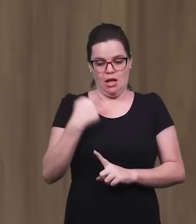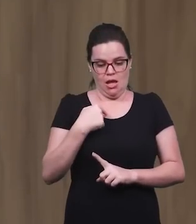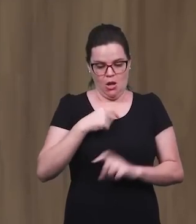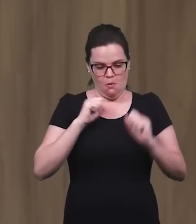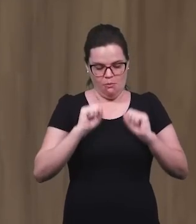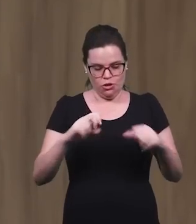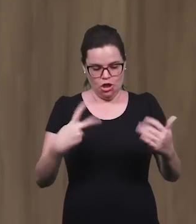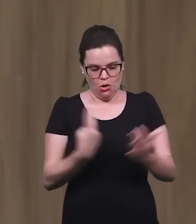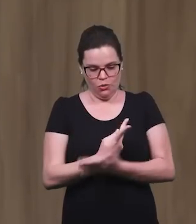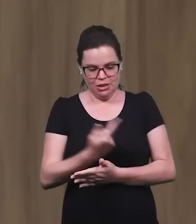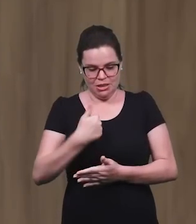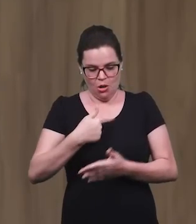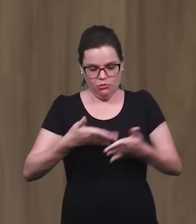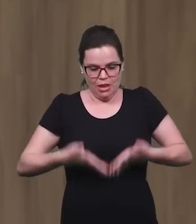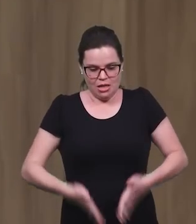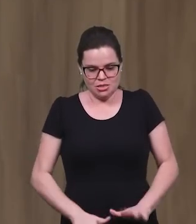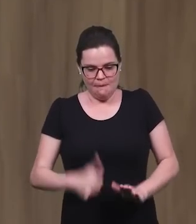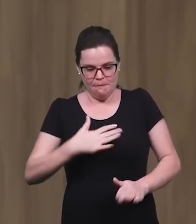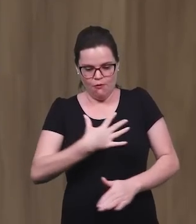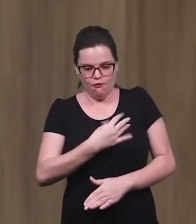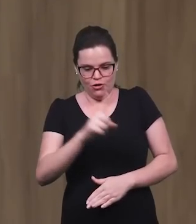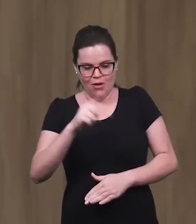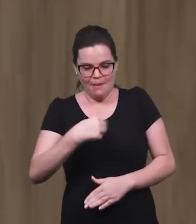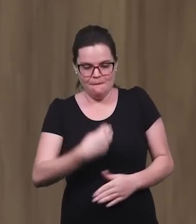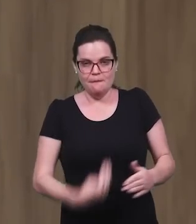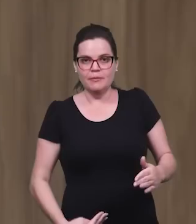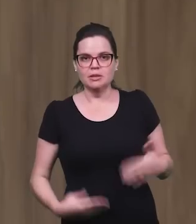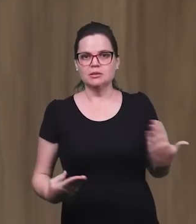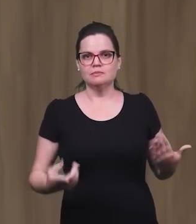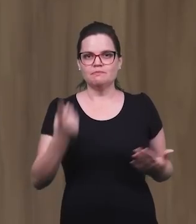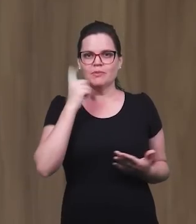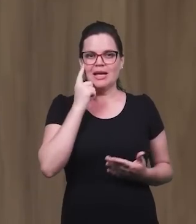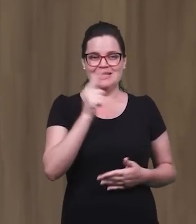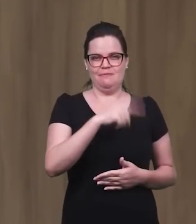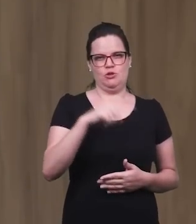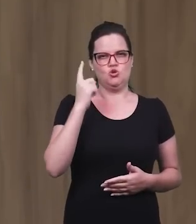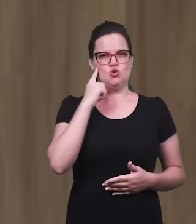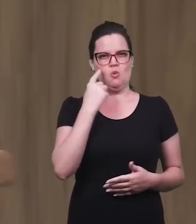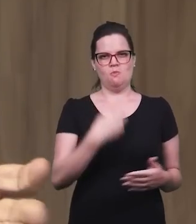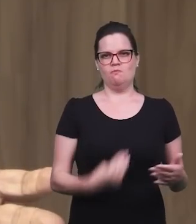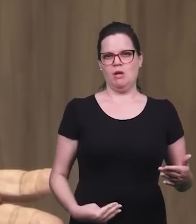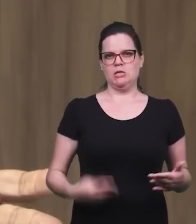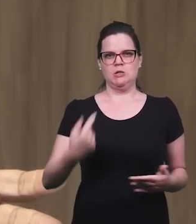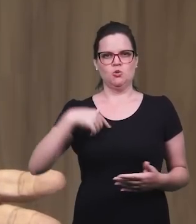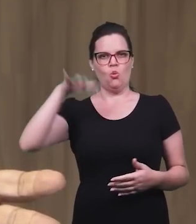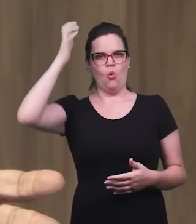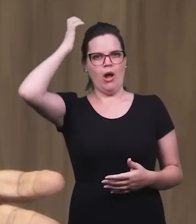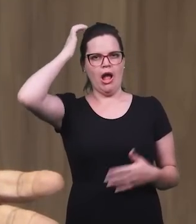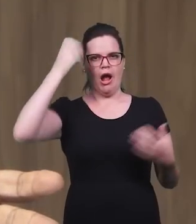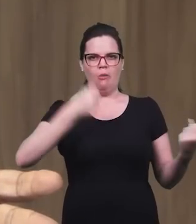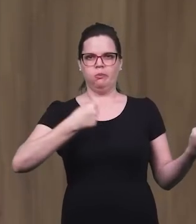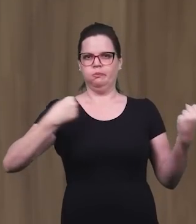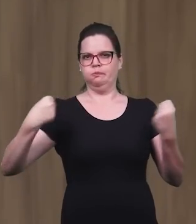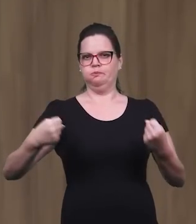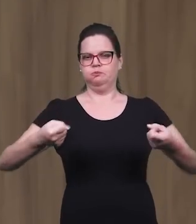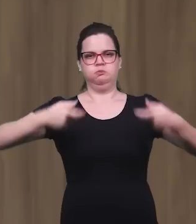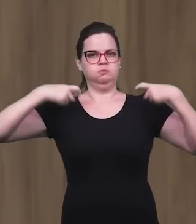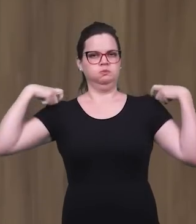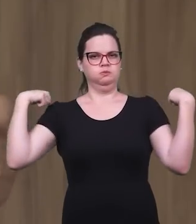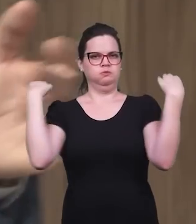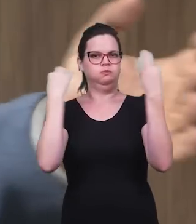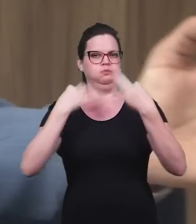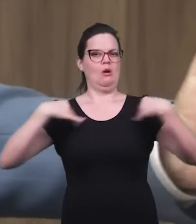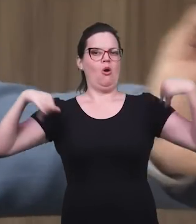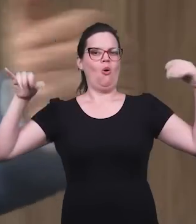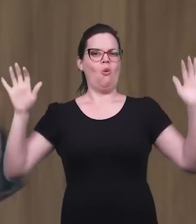esperança em Israel desse Messias nascer. Agora, eles queriam que o Messias nascesse de um jeito, né? Mas ele nasceu não foi da forma que eles esperavam. Né?